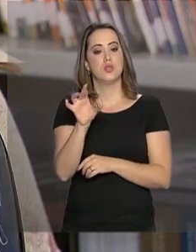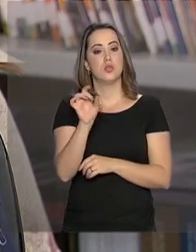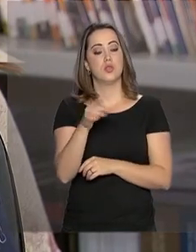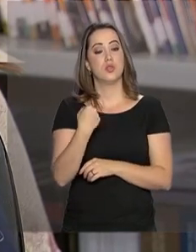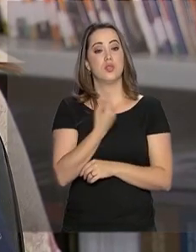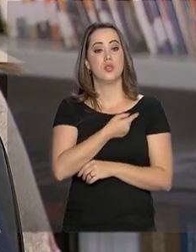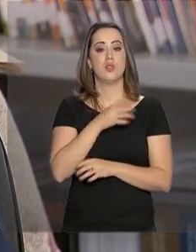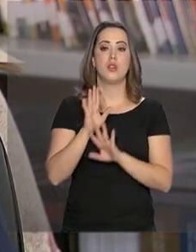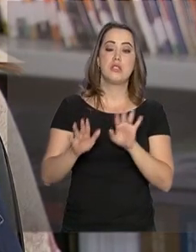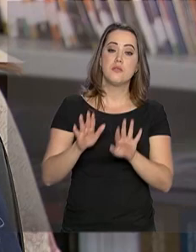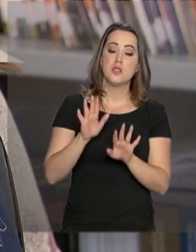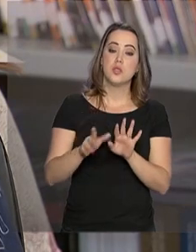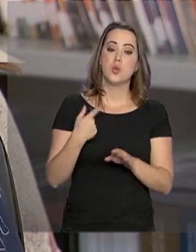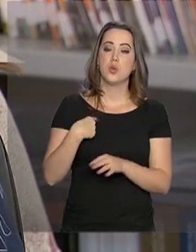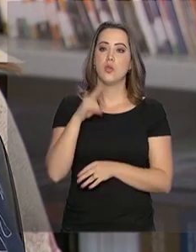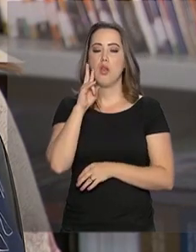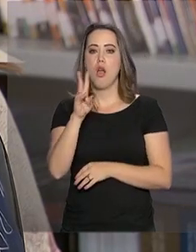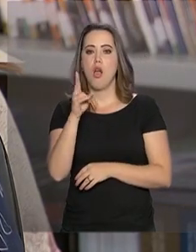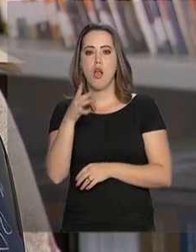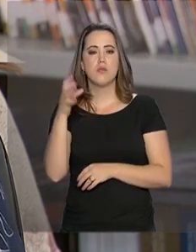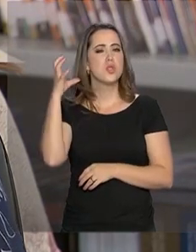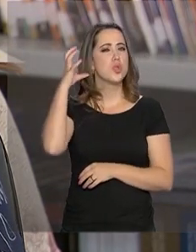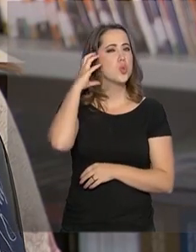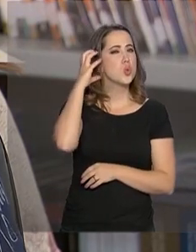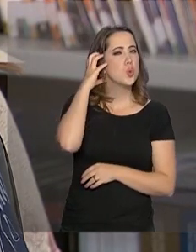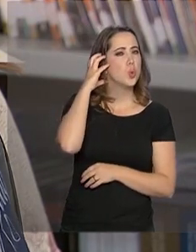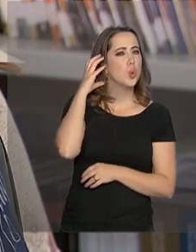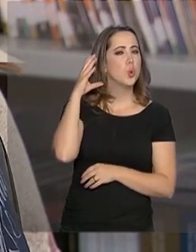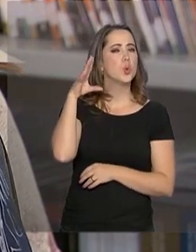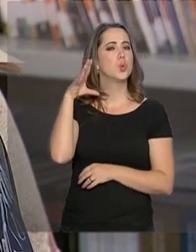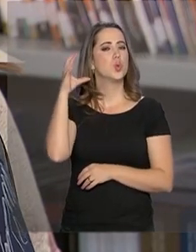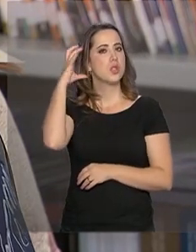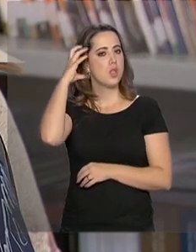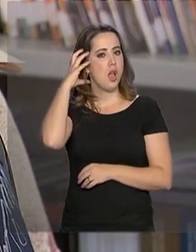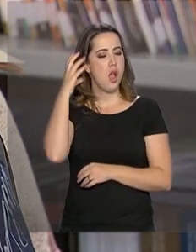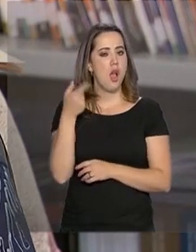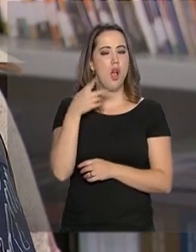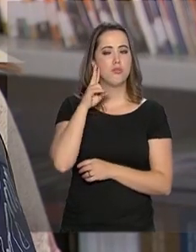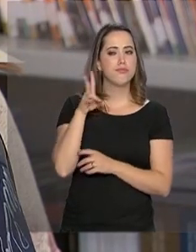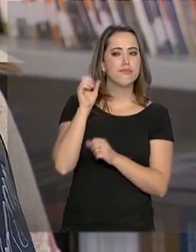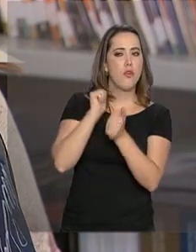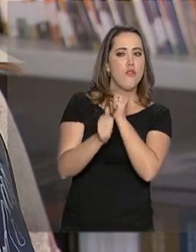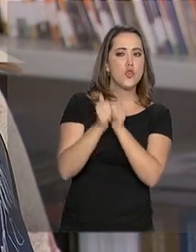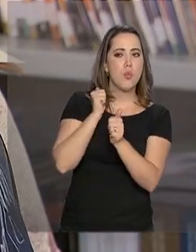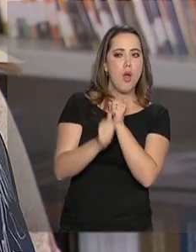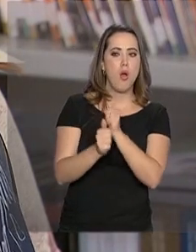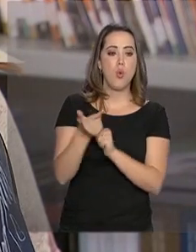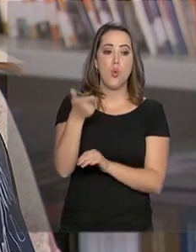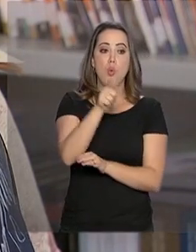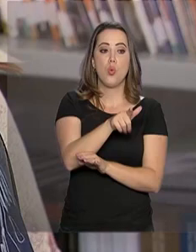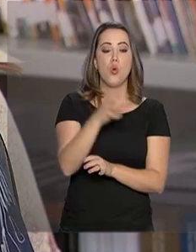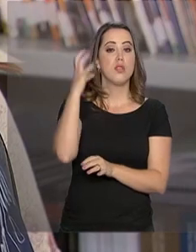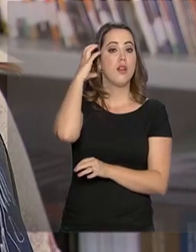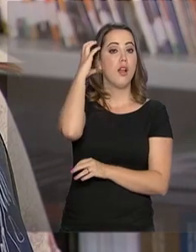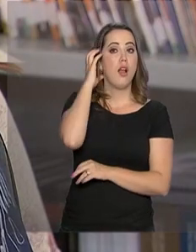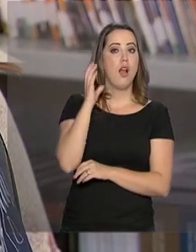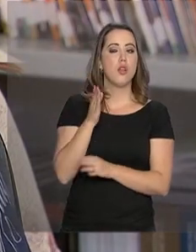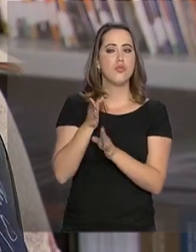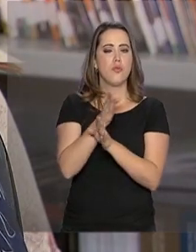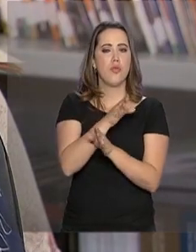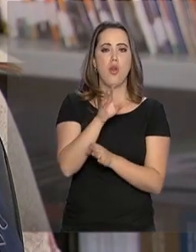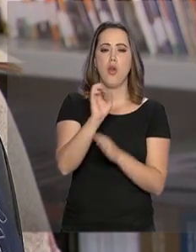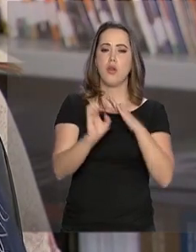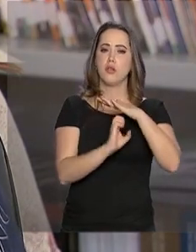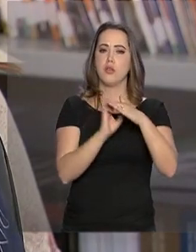toa que, tipo, às vezes em uma transmissão de futebol que eu acompanho em outra rádio que não seja a EBC, eu